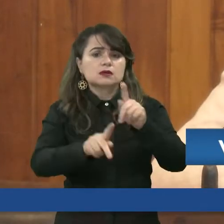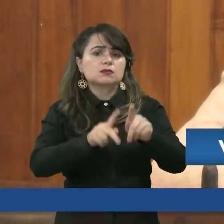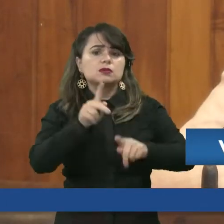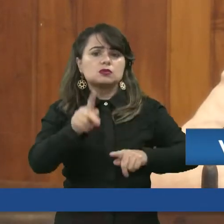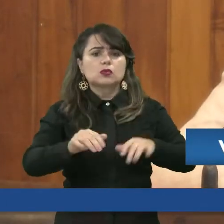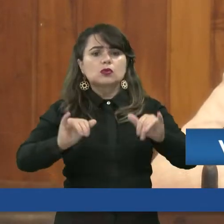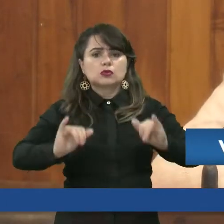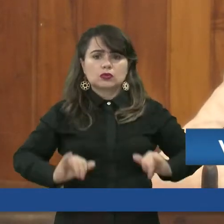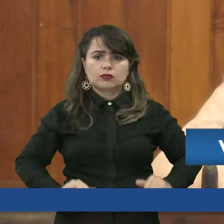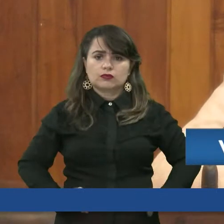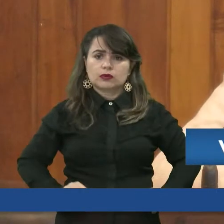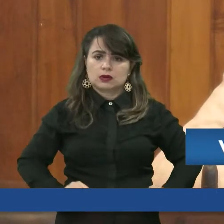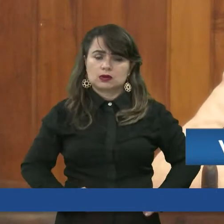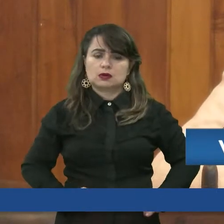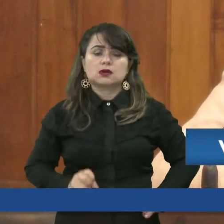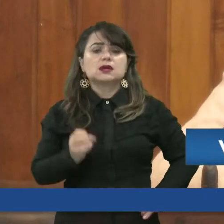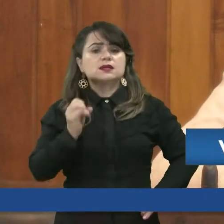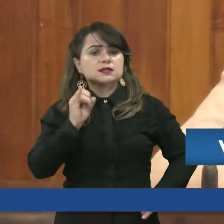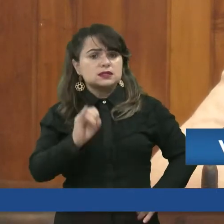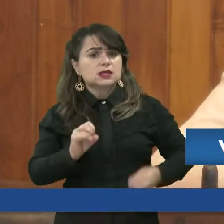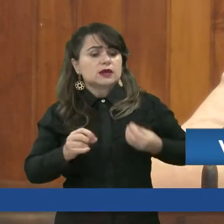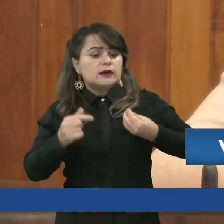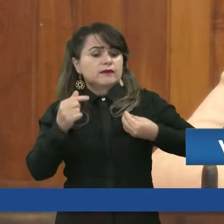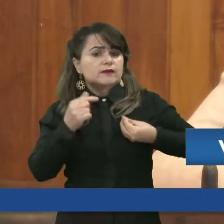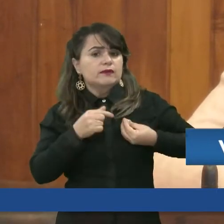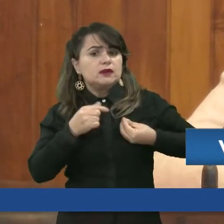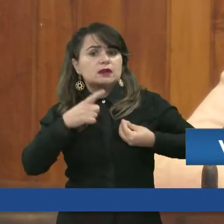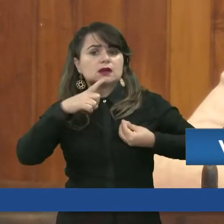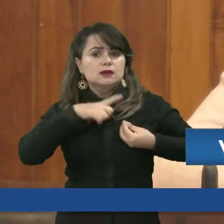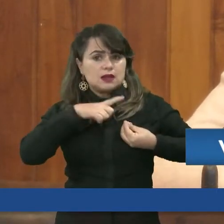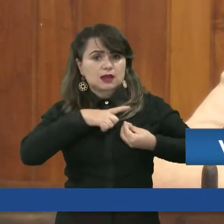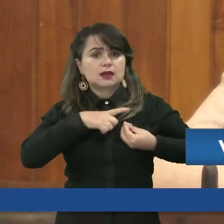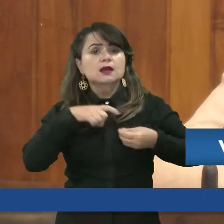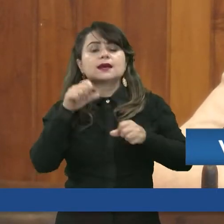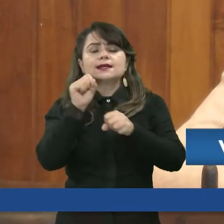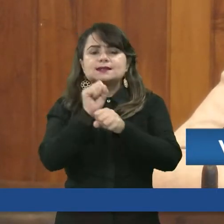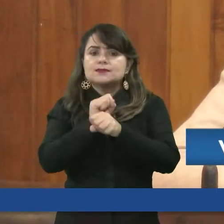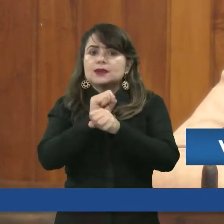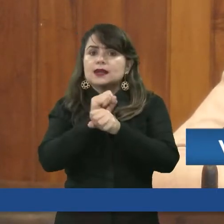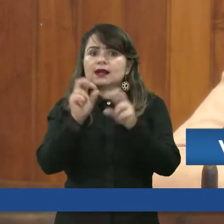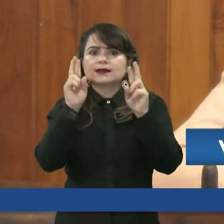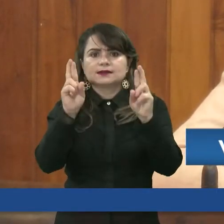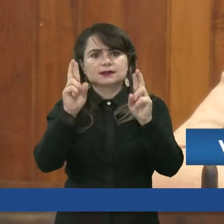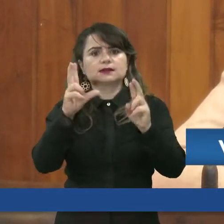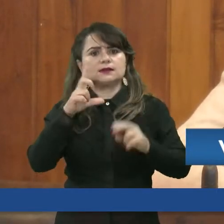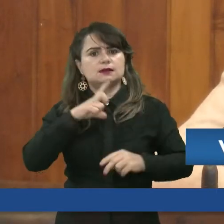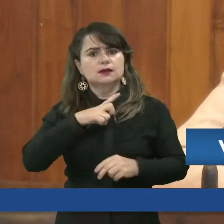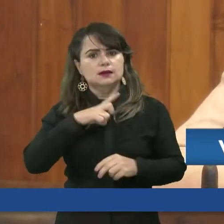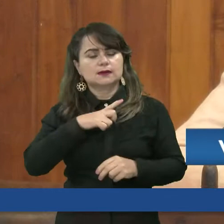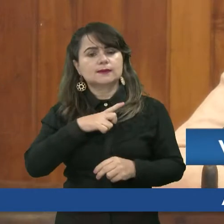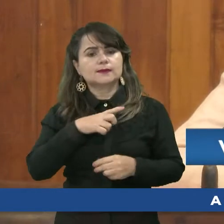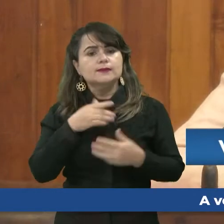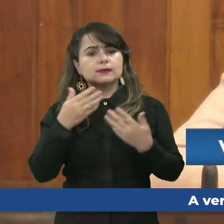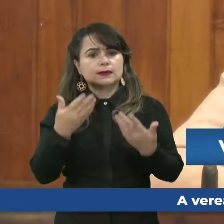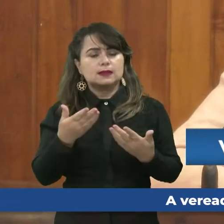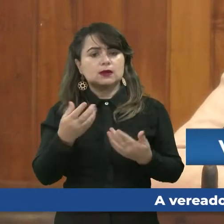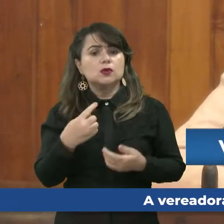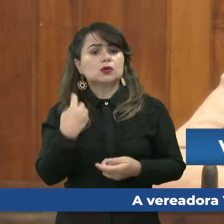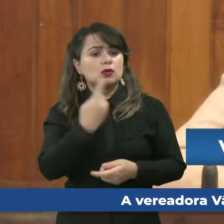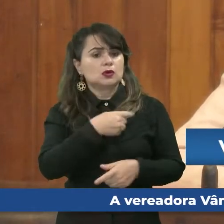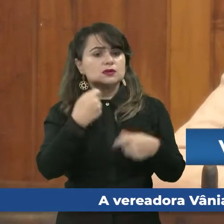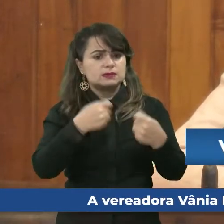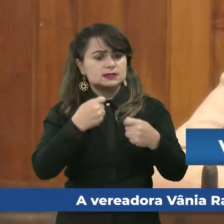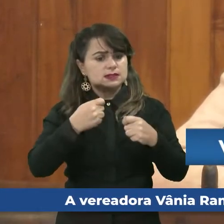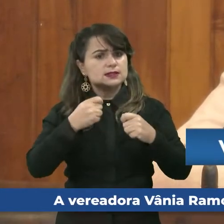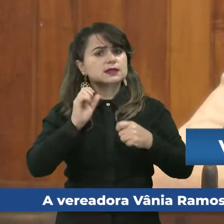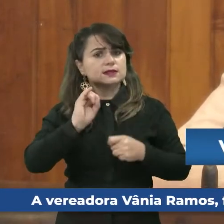vida, há esperança. E quando há vida, há esperança. E quando há esperança, devemos lutar